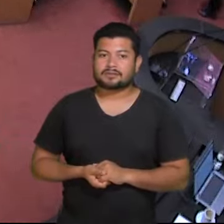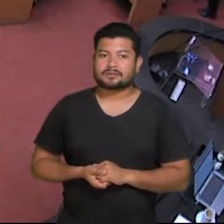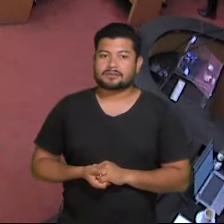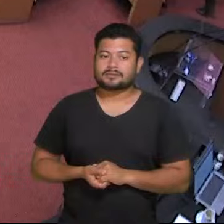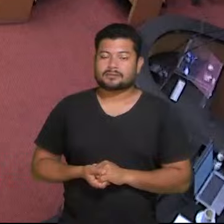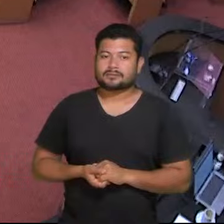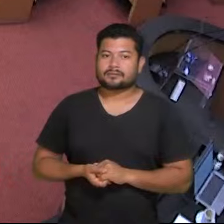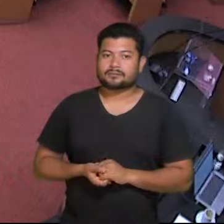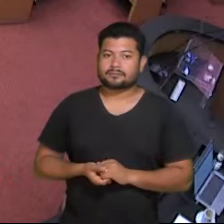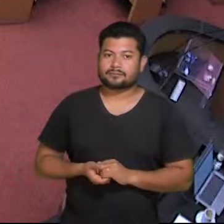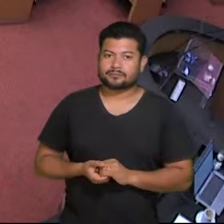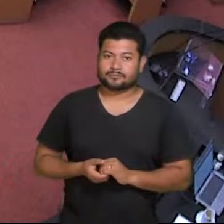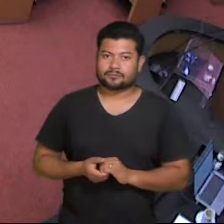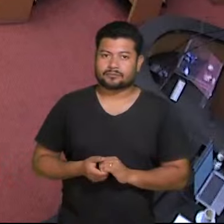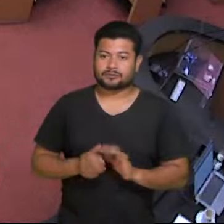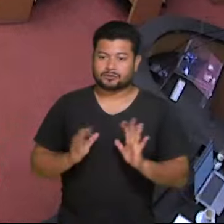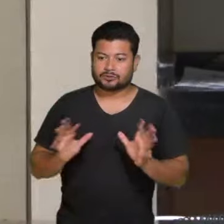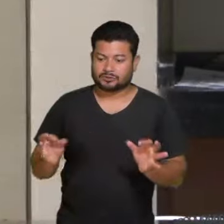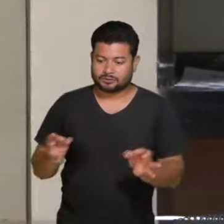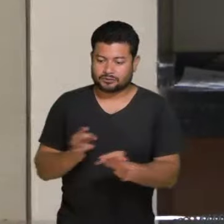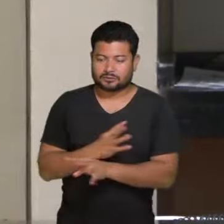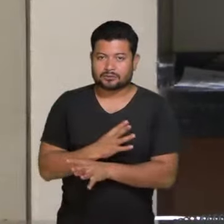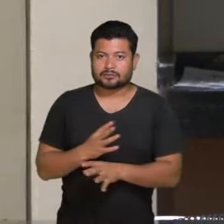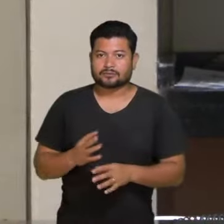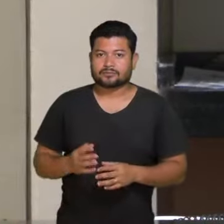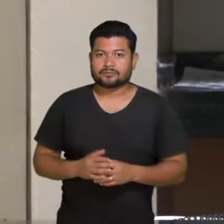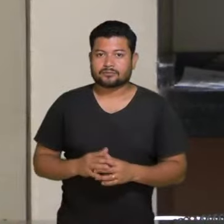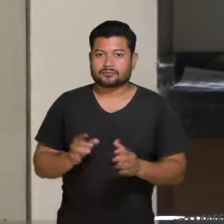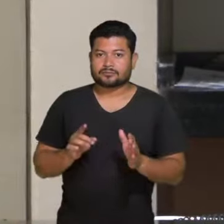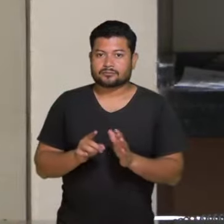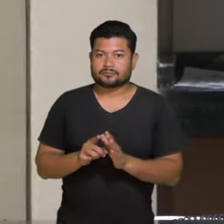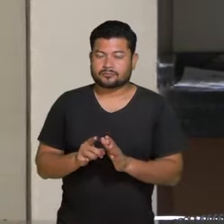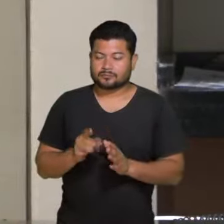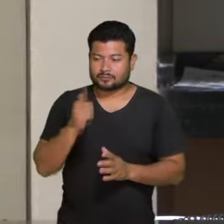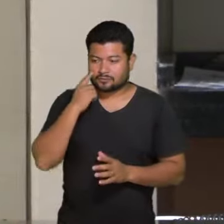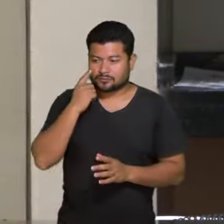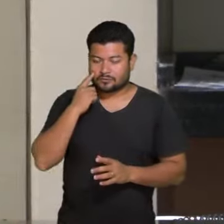Cerrada a verificação de quórum. Consulto painel.